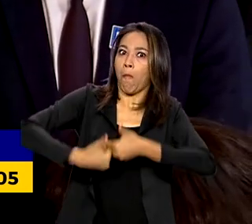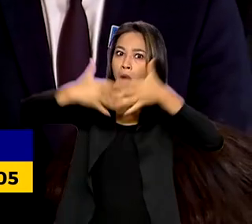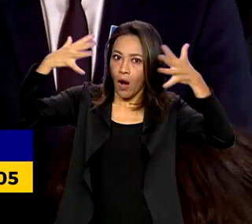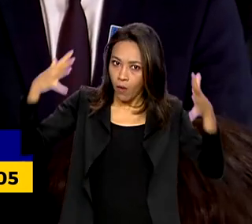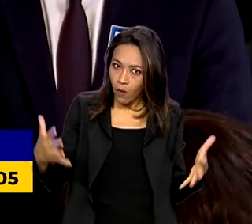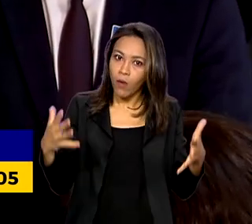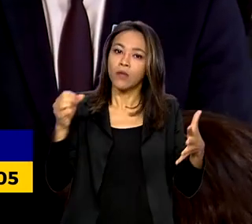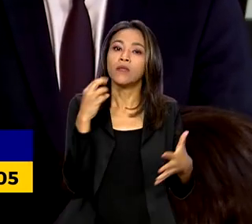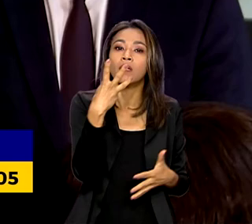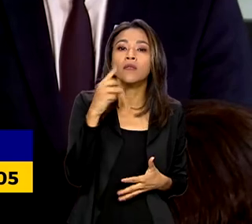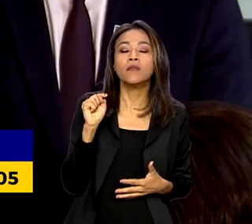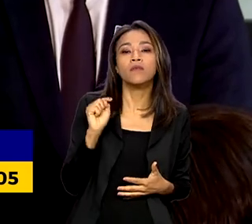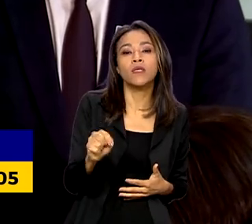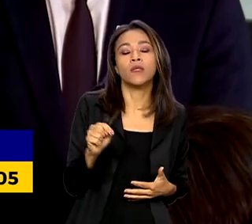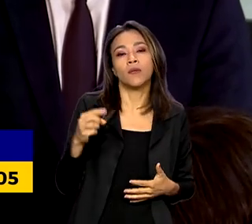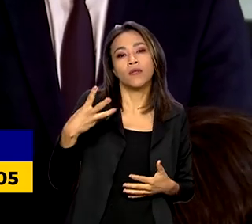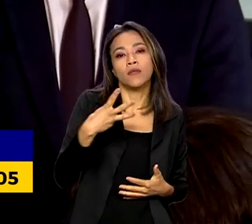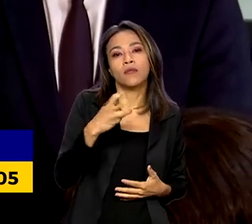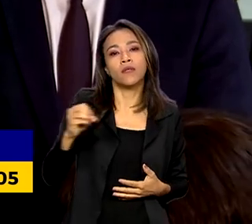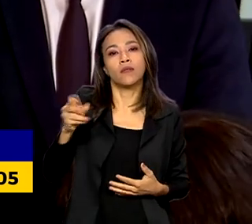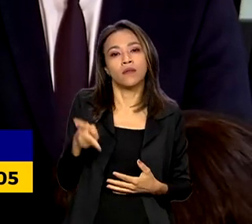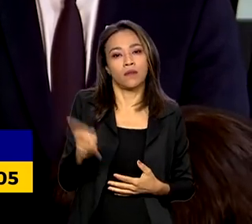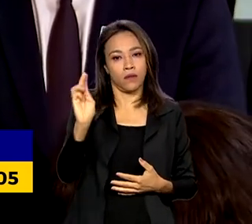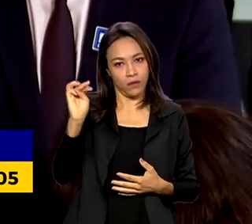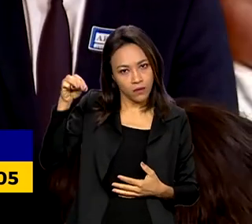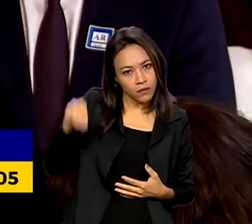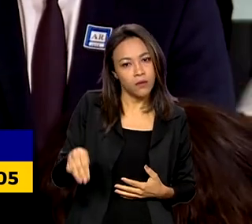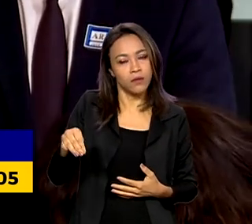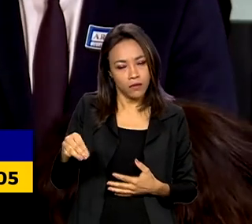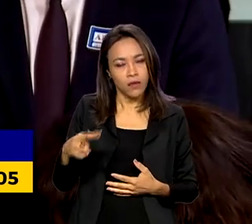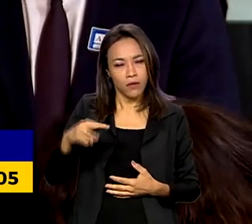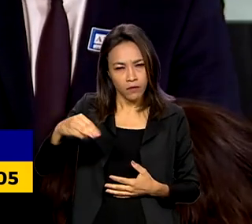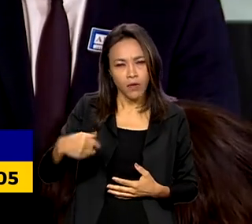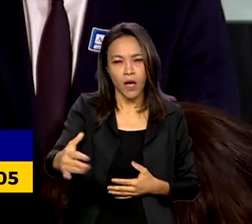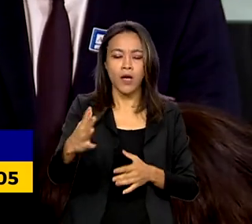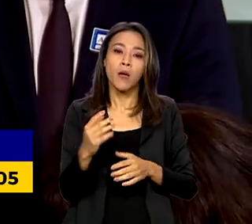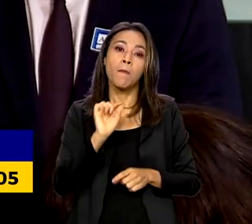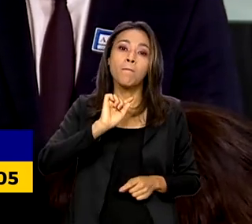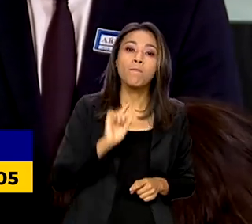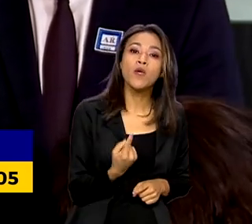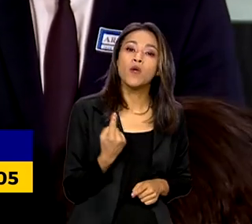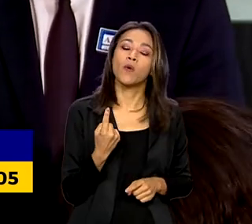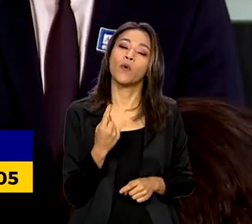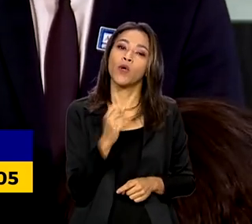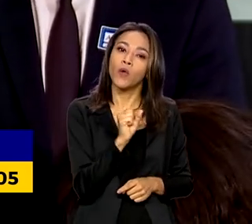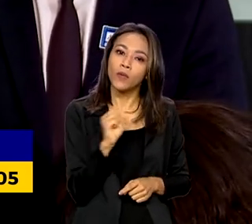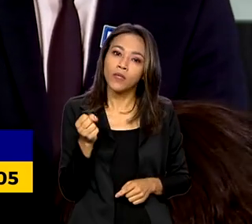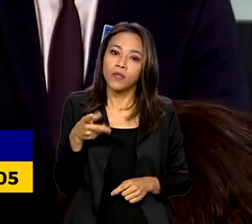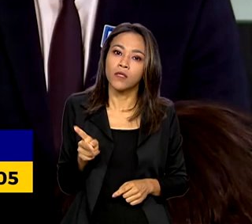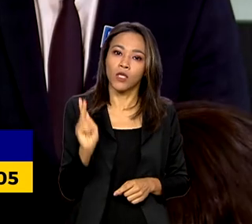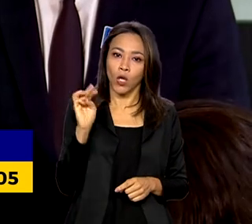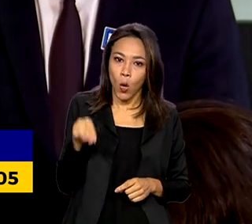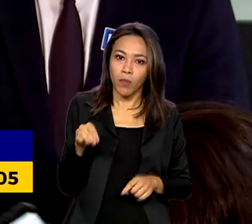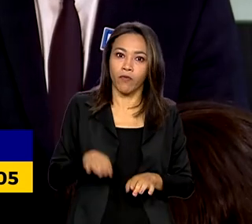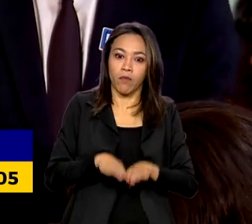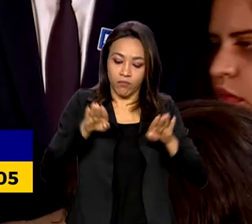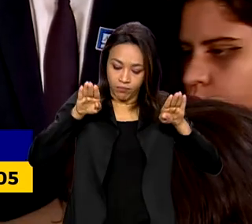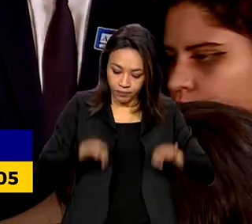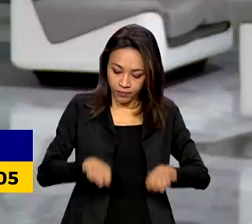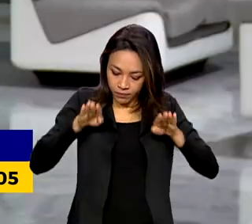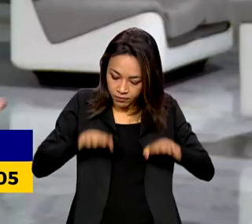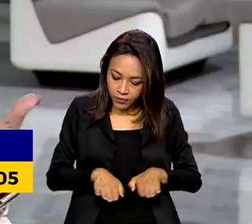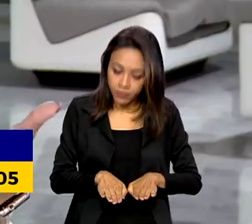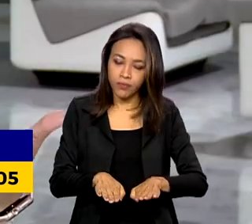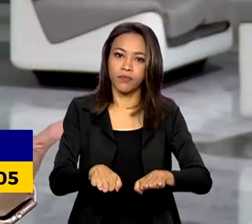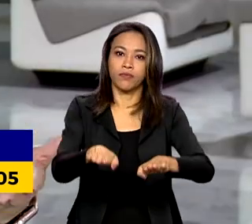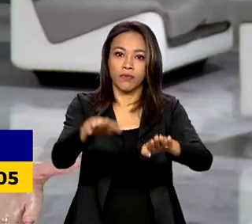sendo 3.300 quilômetros de concessões, 1.800 quilômetros que serão duplicados nesse projeto.